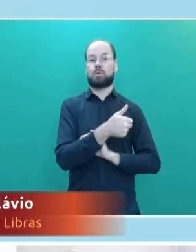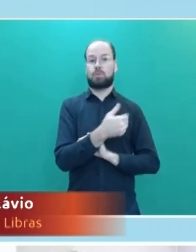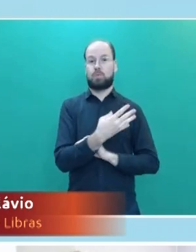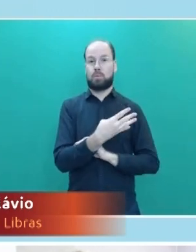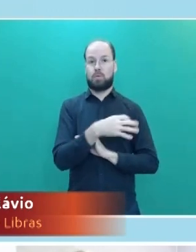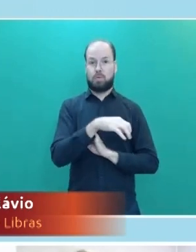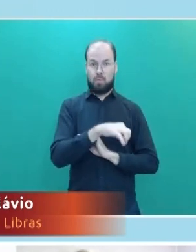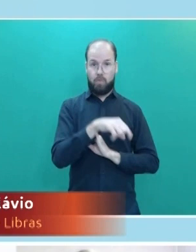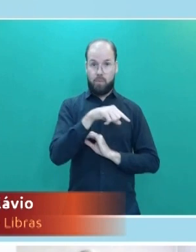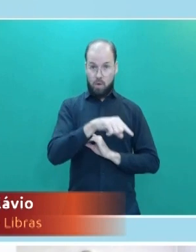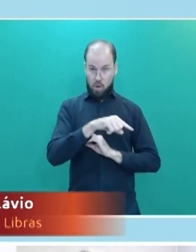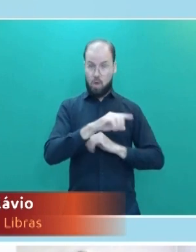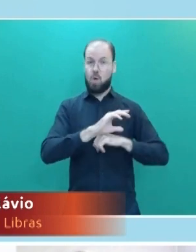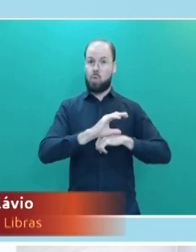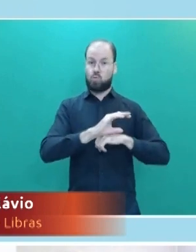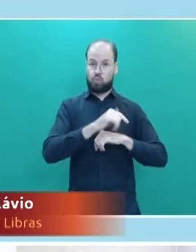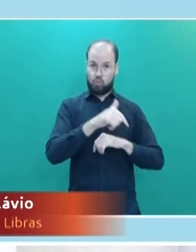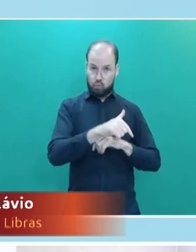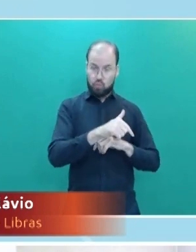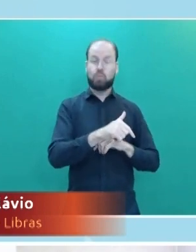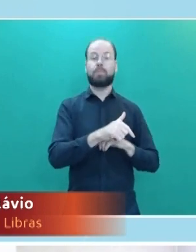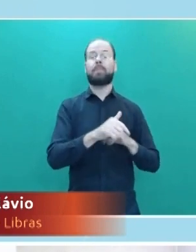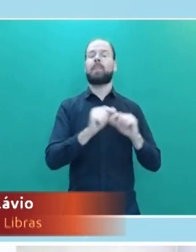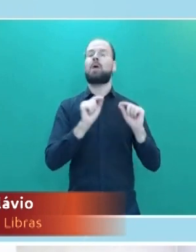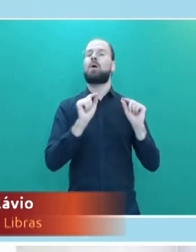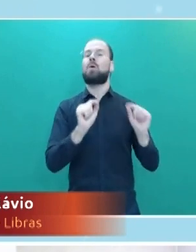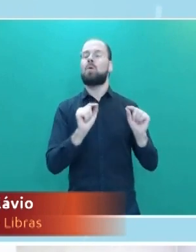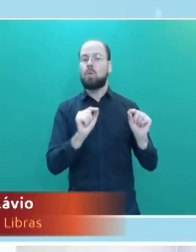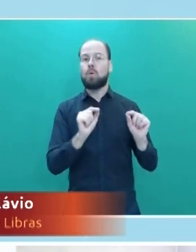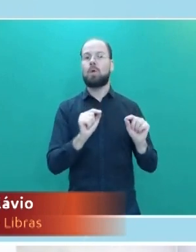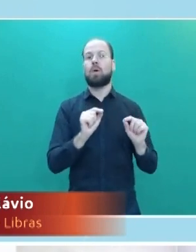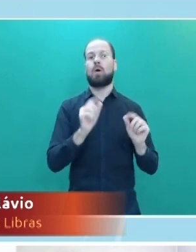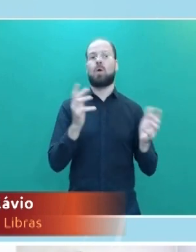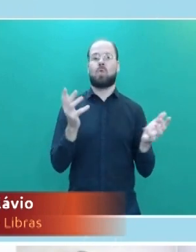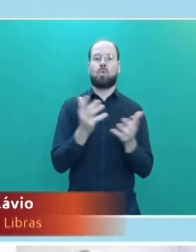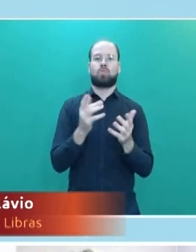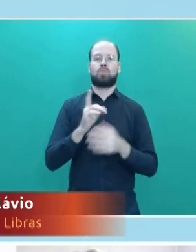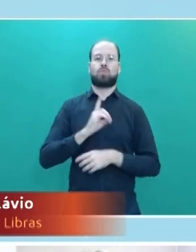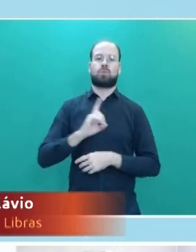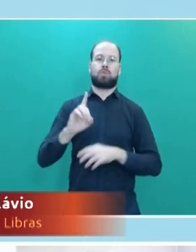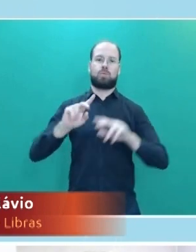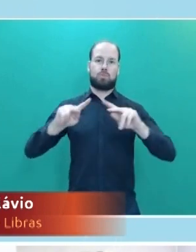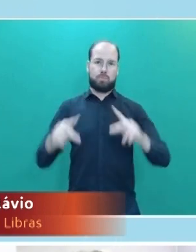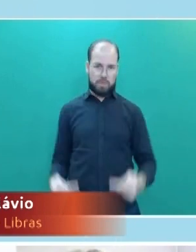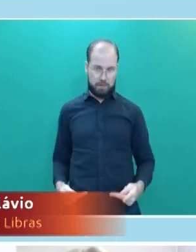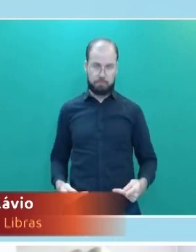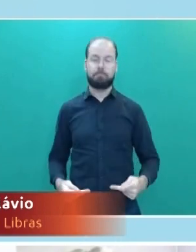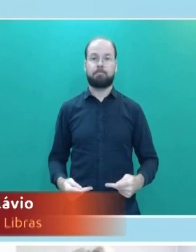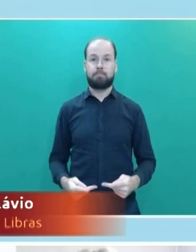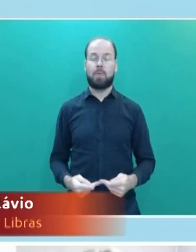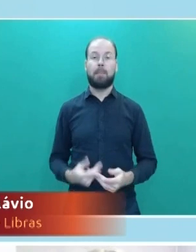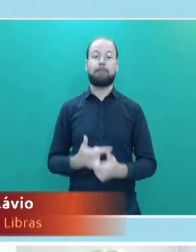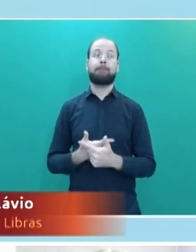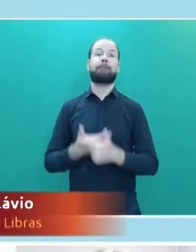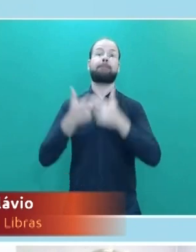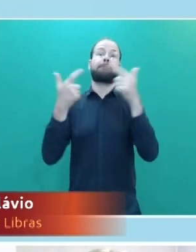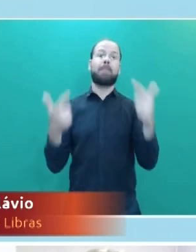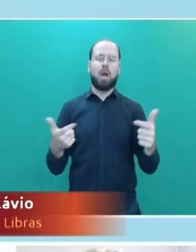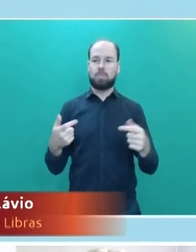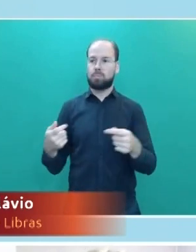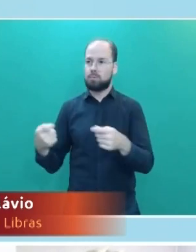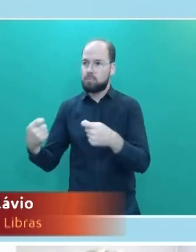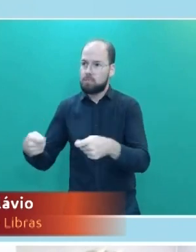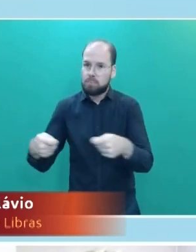hoje, dessa nova perspectiva de direitos humanos. Então, muitas vezes, essas demandas de trabalho escravo,